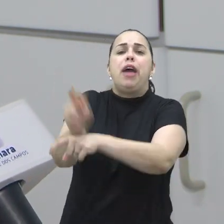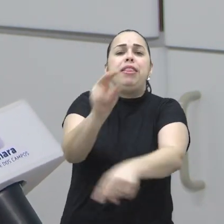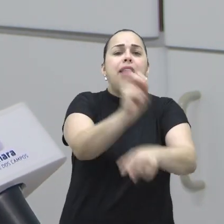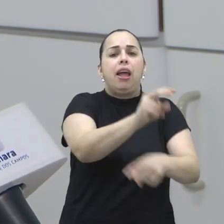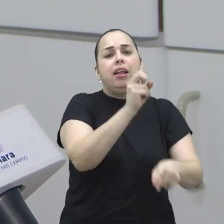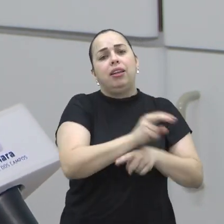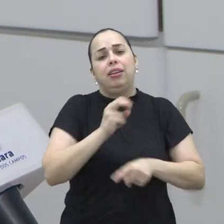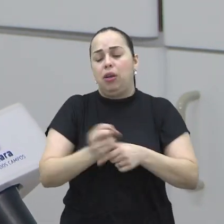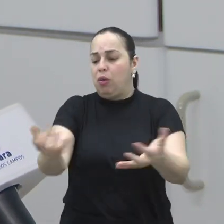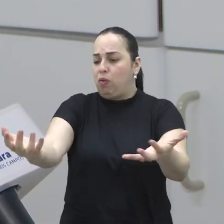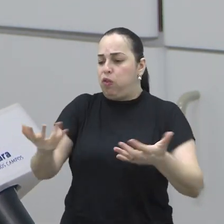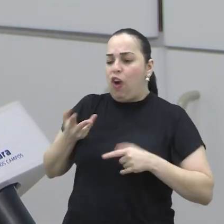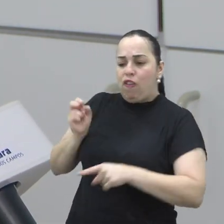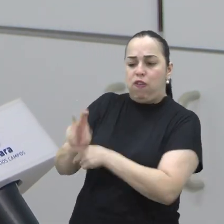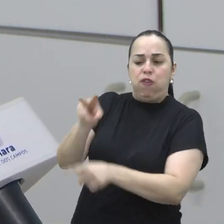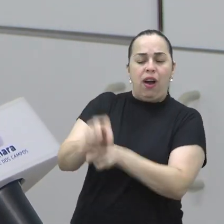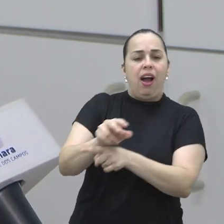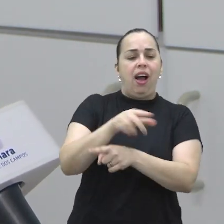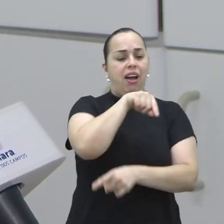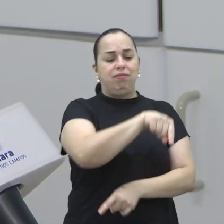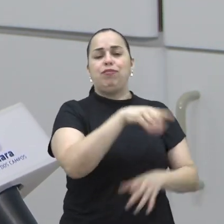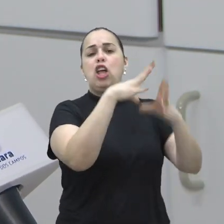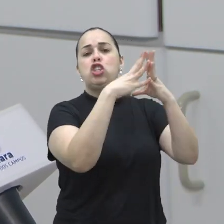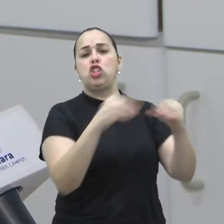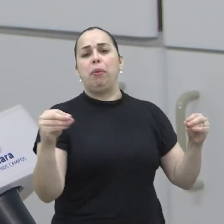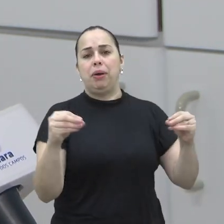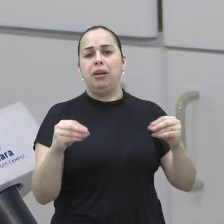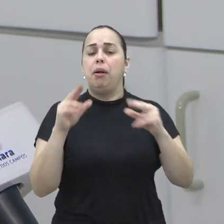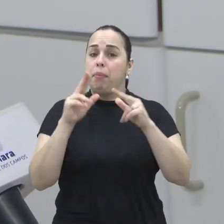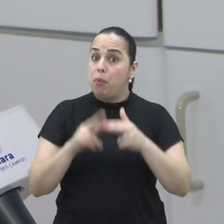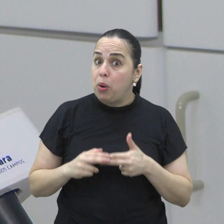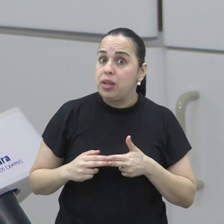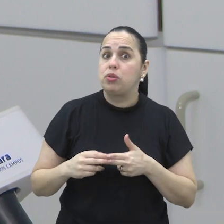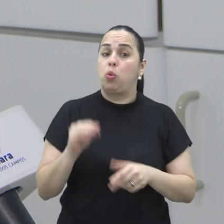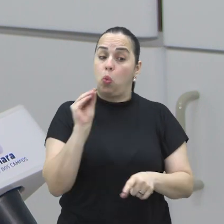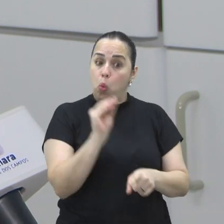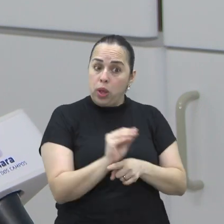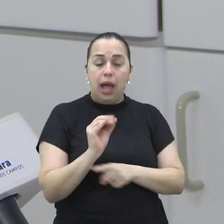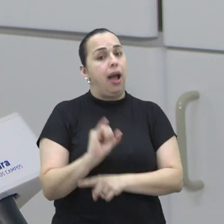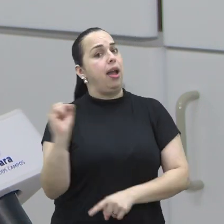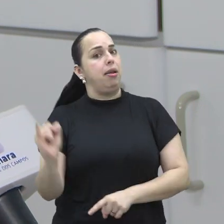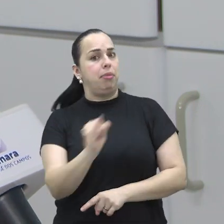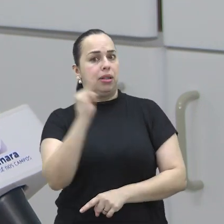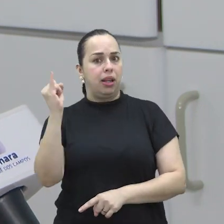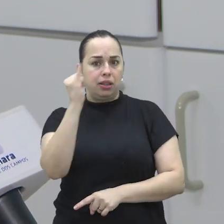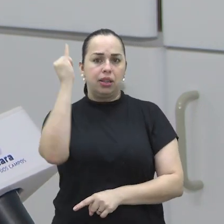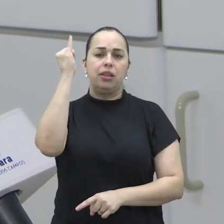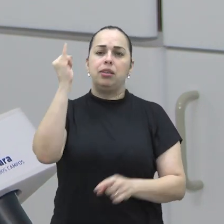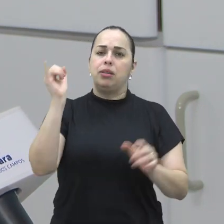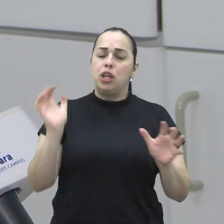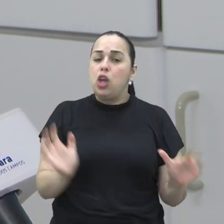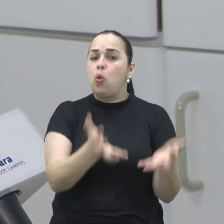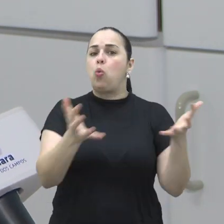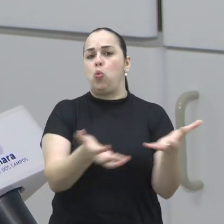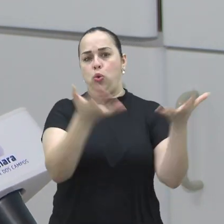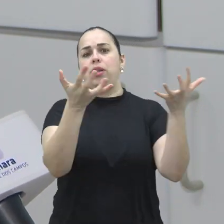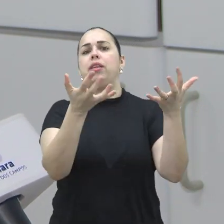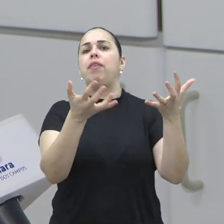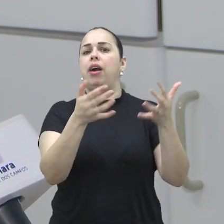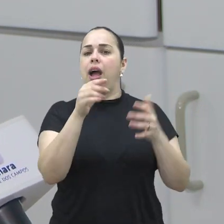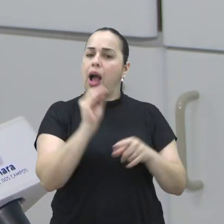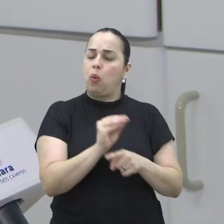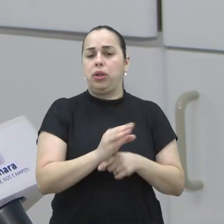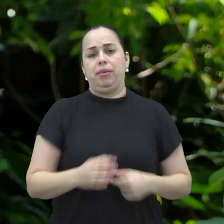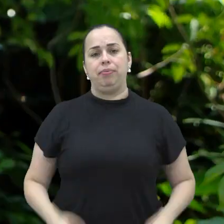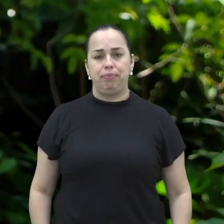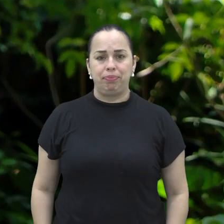agrotóxico. Então, é fundamental a gente discutir a importância de preservar e de incentivar o cultivo